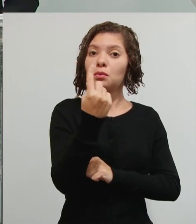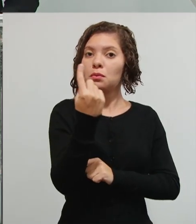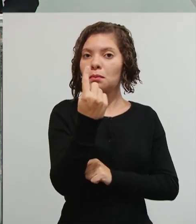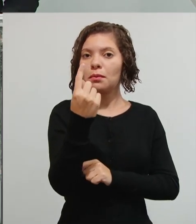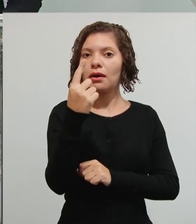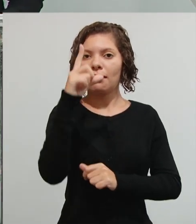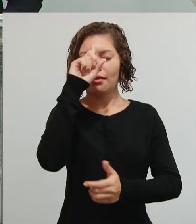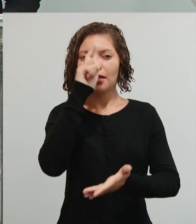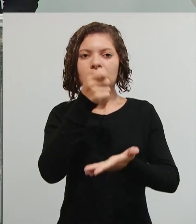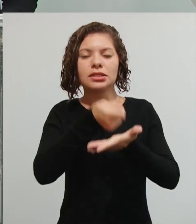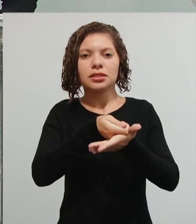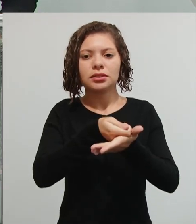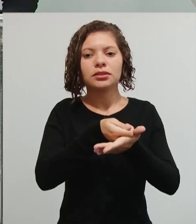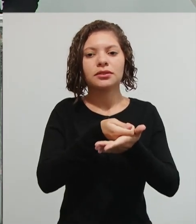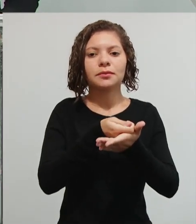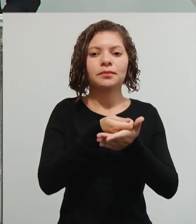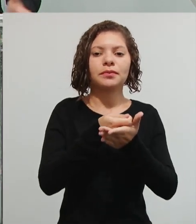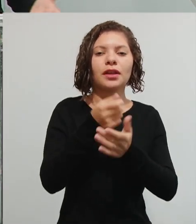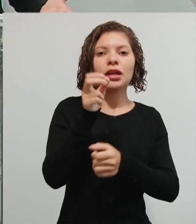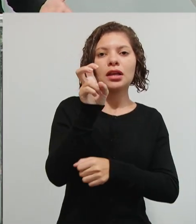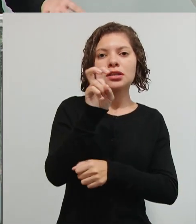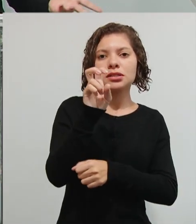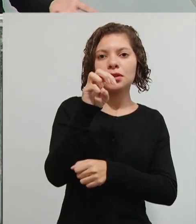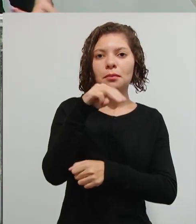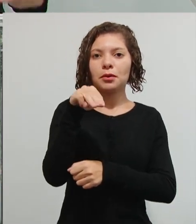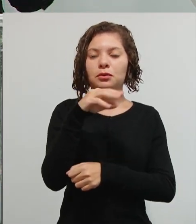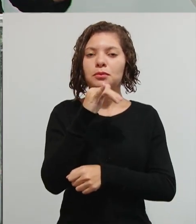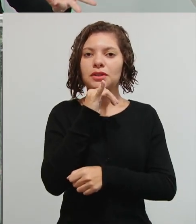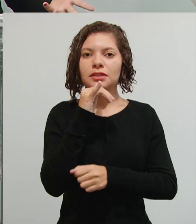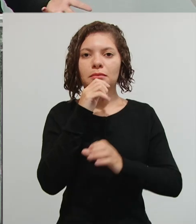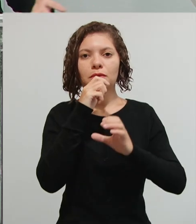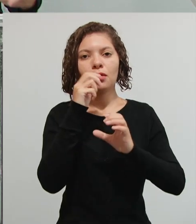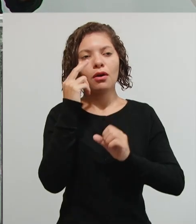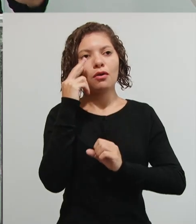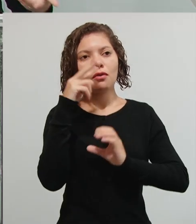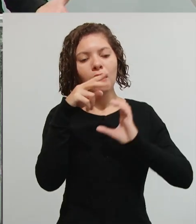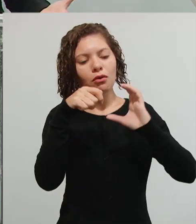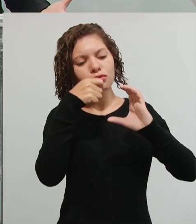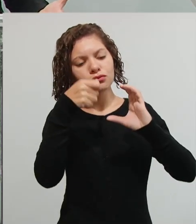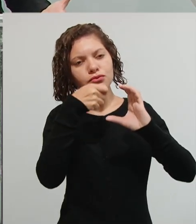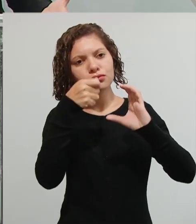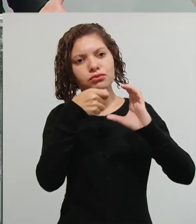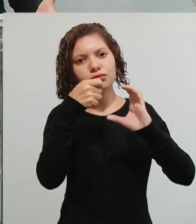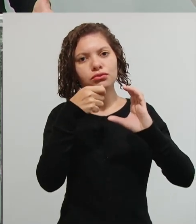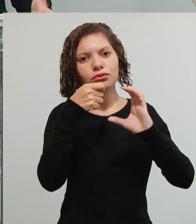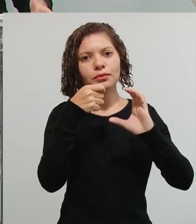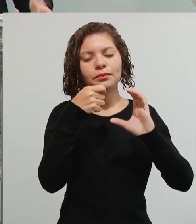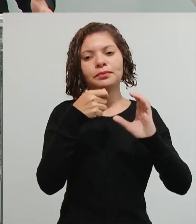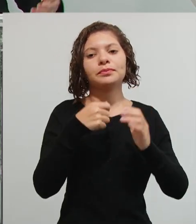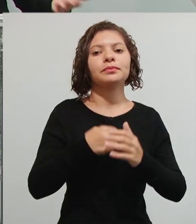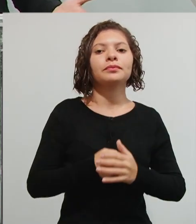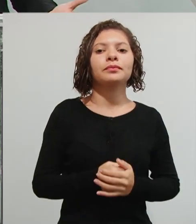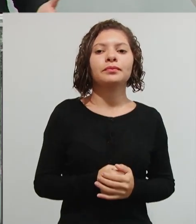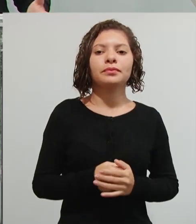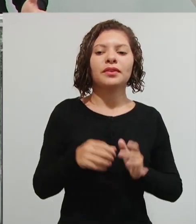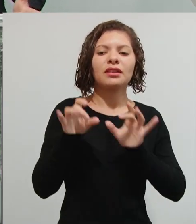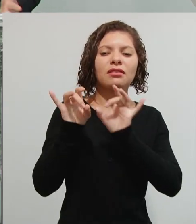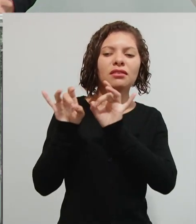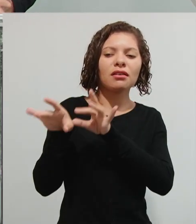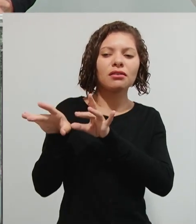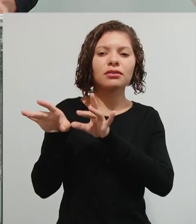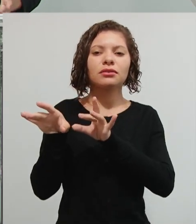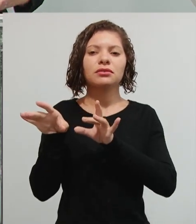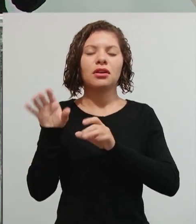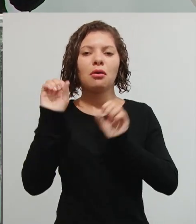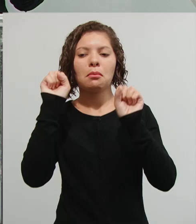esses 5 minutos aqui assistindo a nossa aula, você não está fazendo outras opções de vidas que também seriam interessantes, como se alimentar, praticar